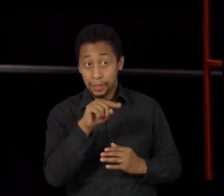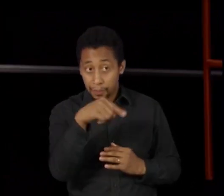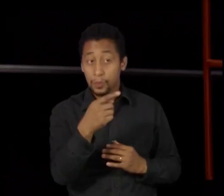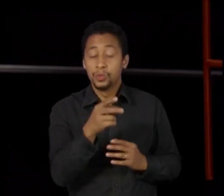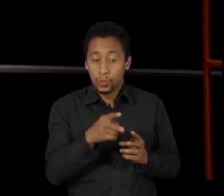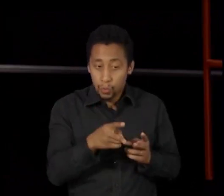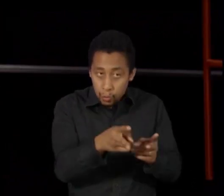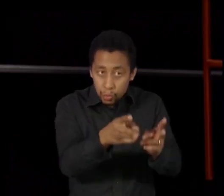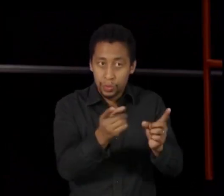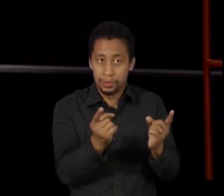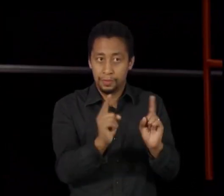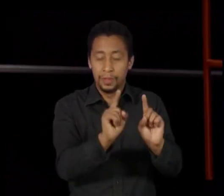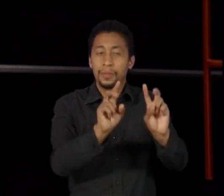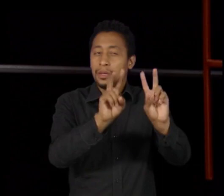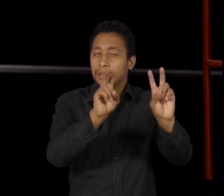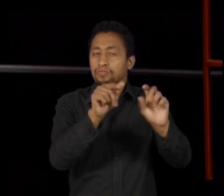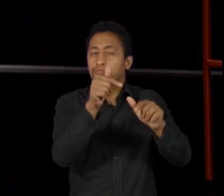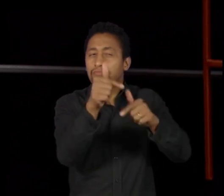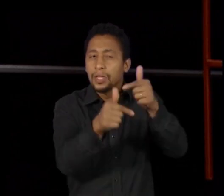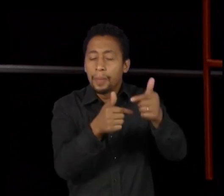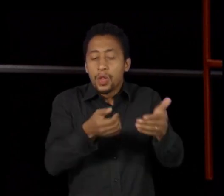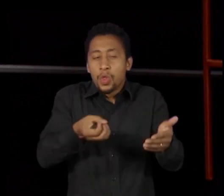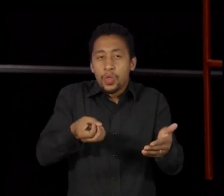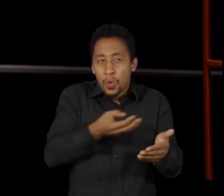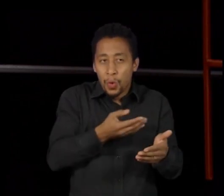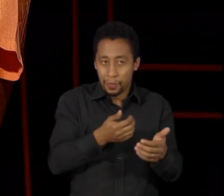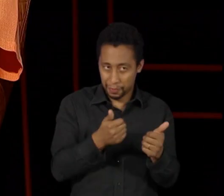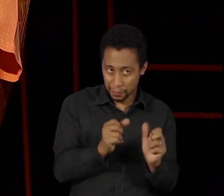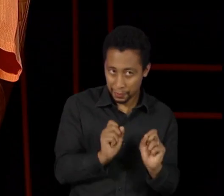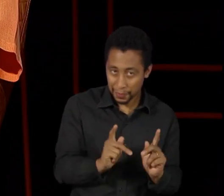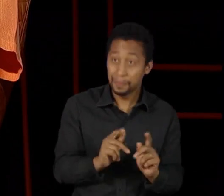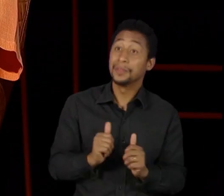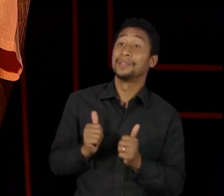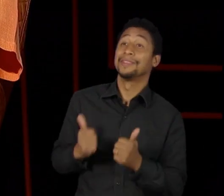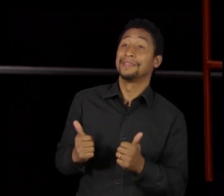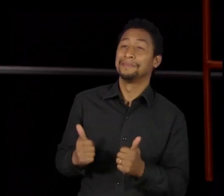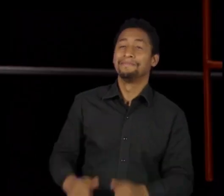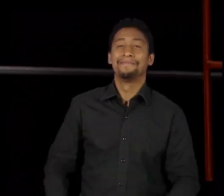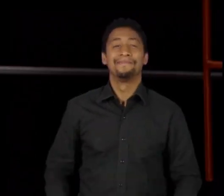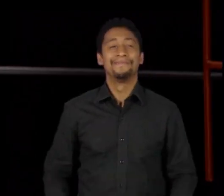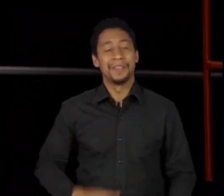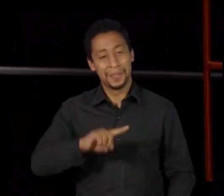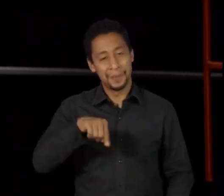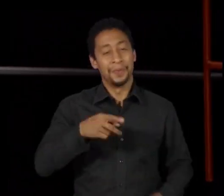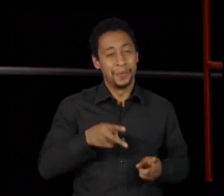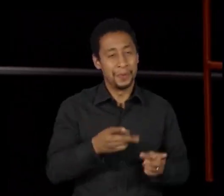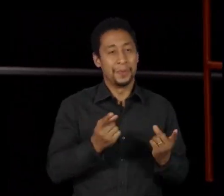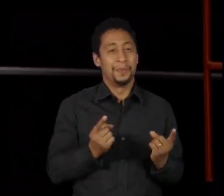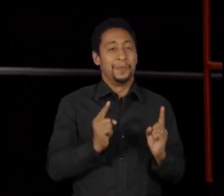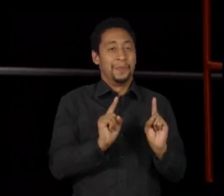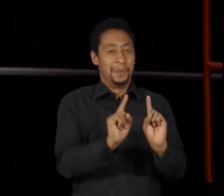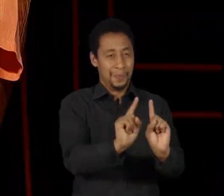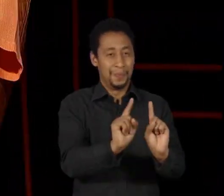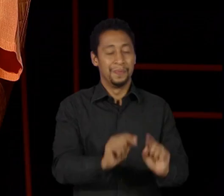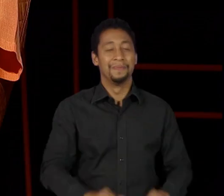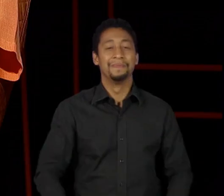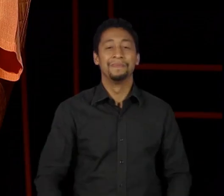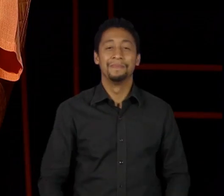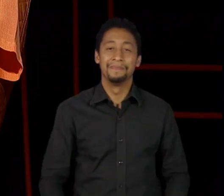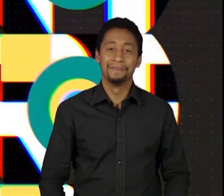daqui a pouquinho para falar dos teus trabalhos mais recentes. Tudo bem? Tudo bem. A gente volta já com Walter Breda.